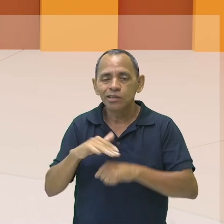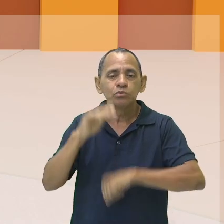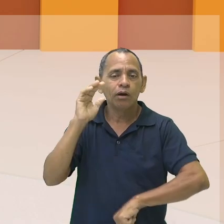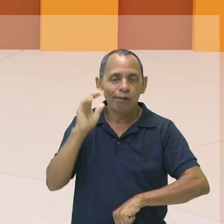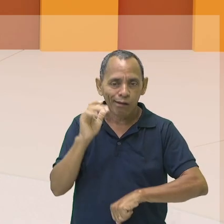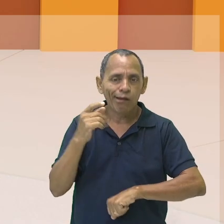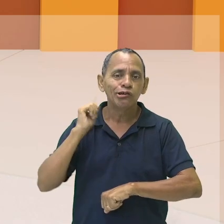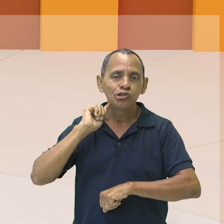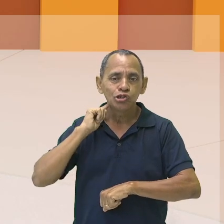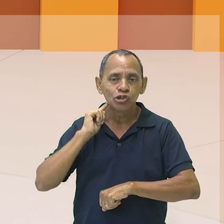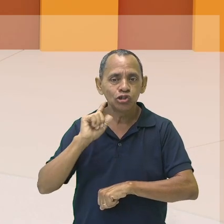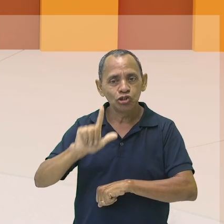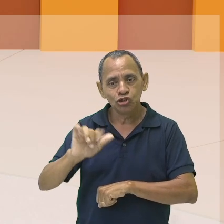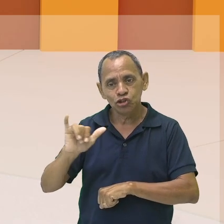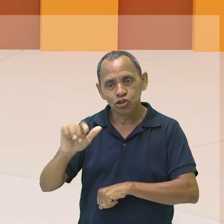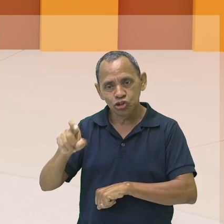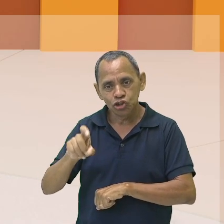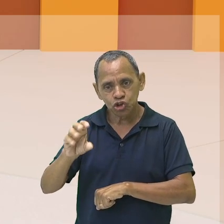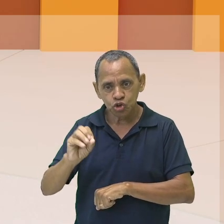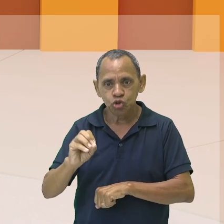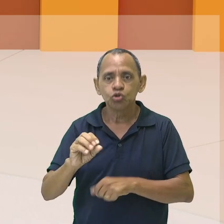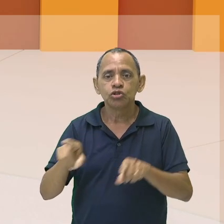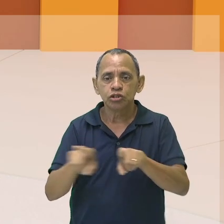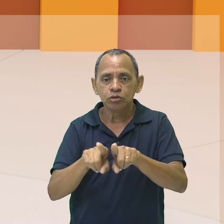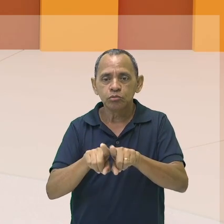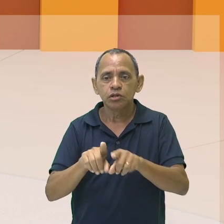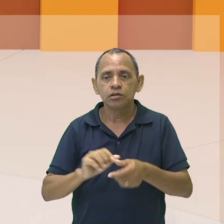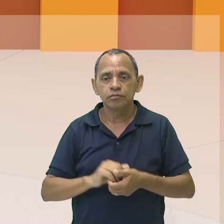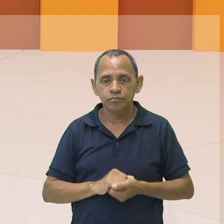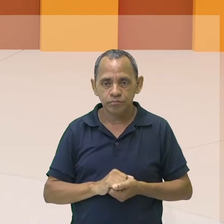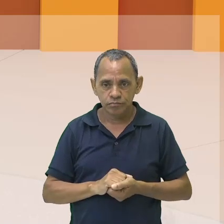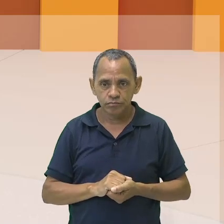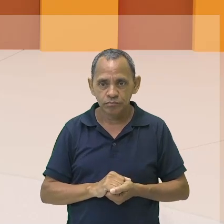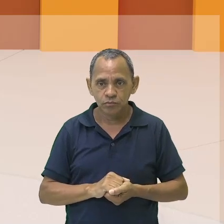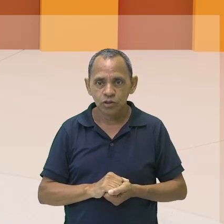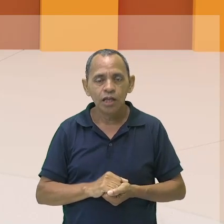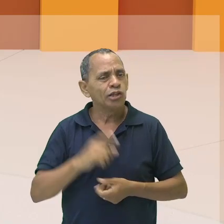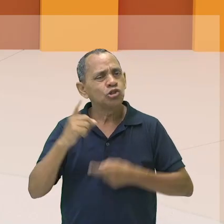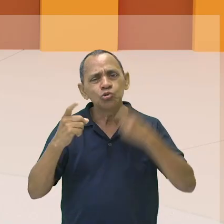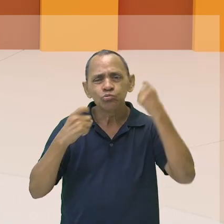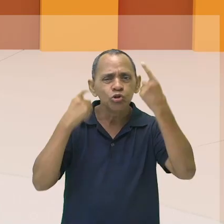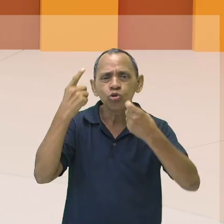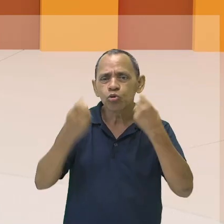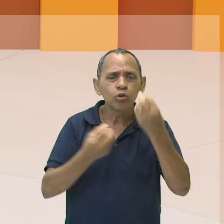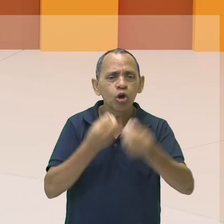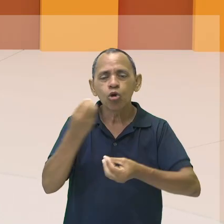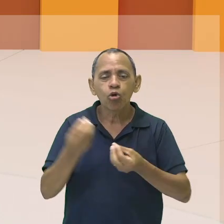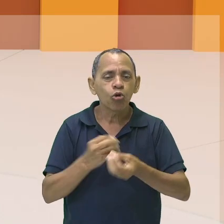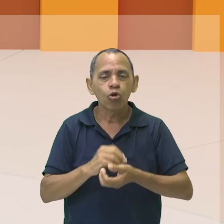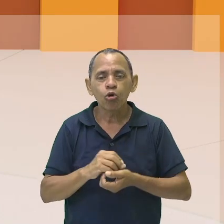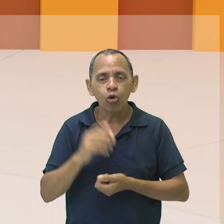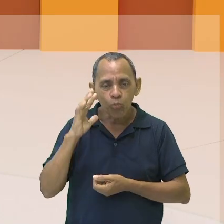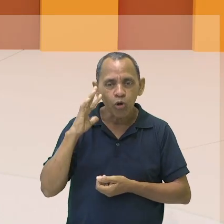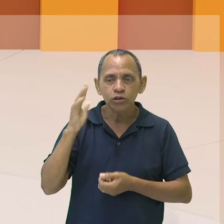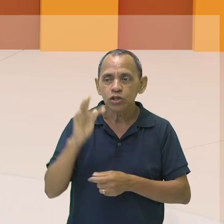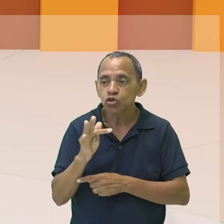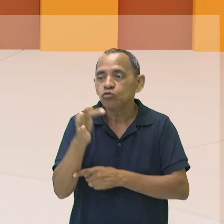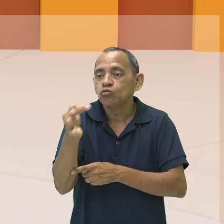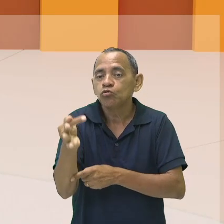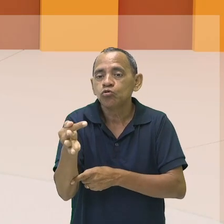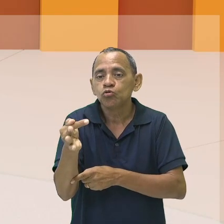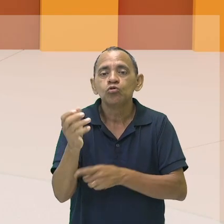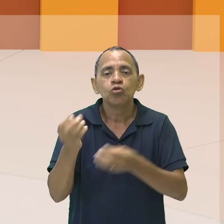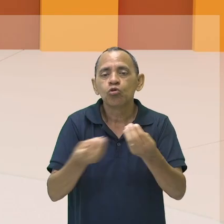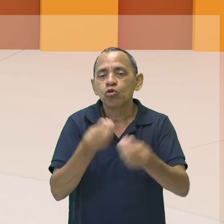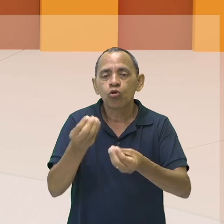ali, certo? E a gente tem produzido esse lixo sem se preocupar no fim que a gente vai dar para esse lixo. E é isso que a gente vai entender